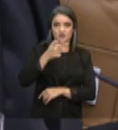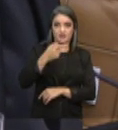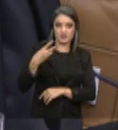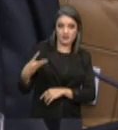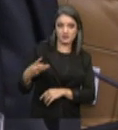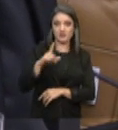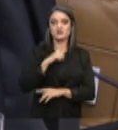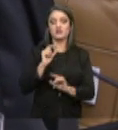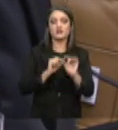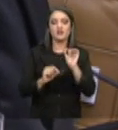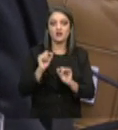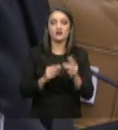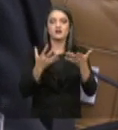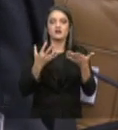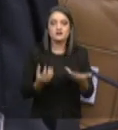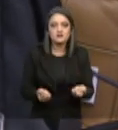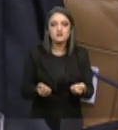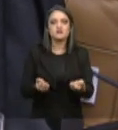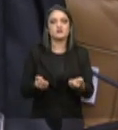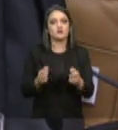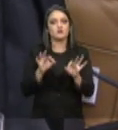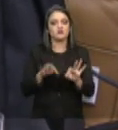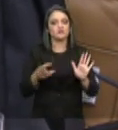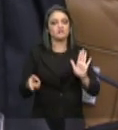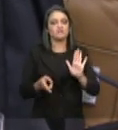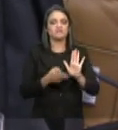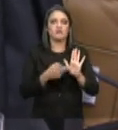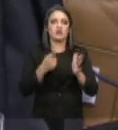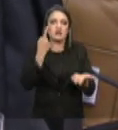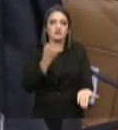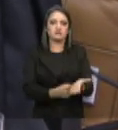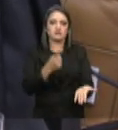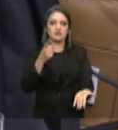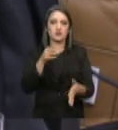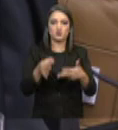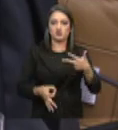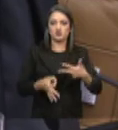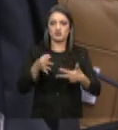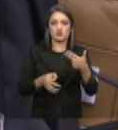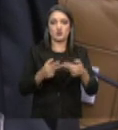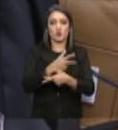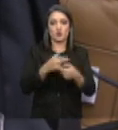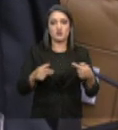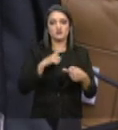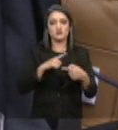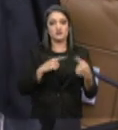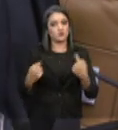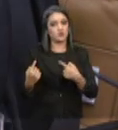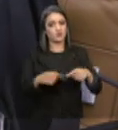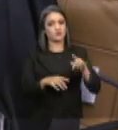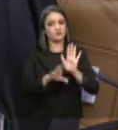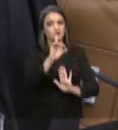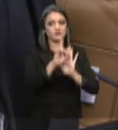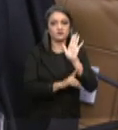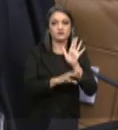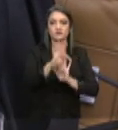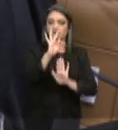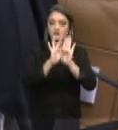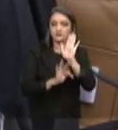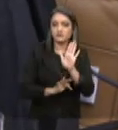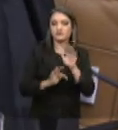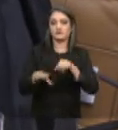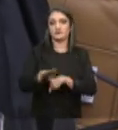reconheceu a plena cognoscibilidade pelo Judiciário de Atos lesivos a direitos fundados no texto da